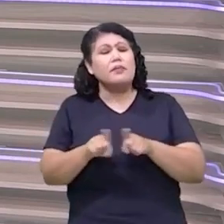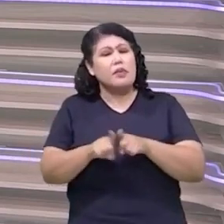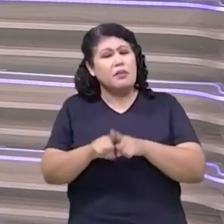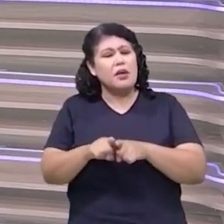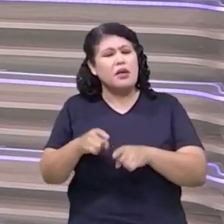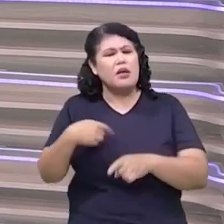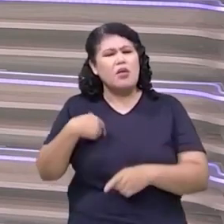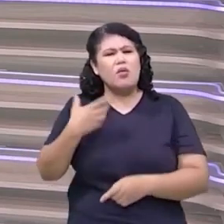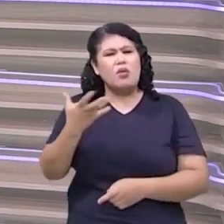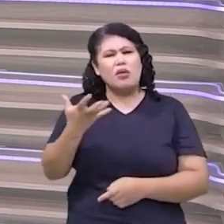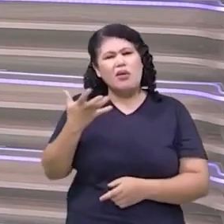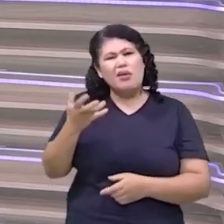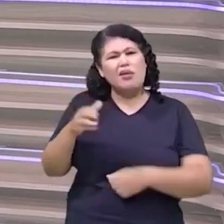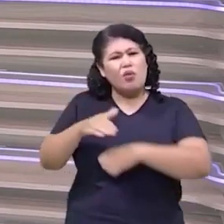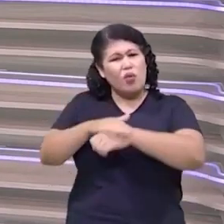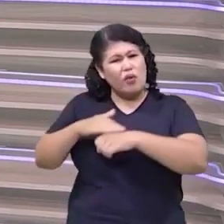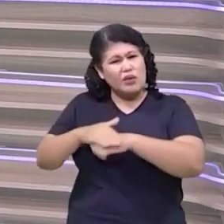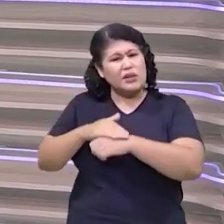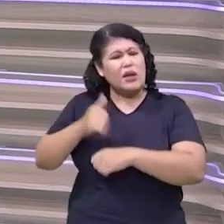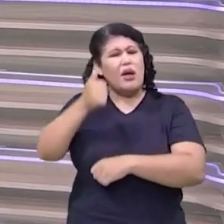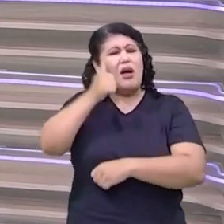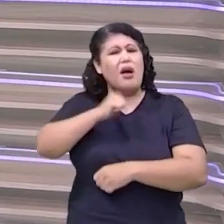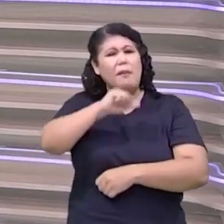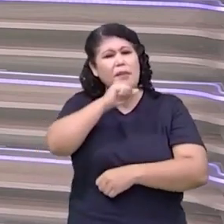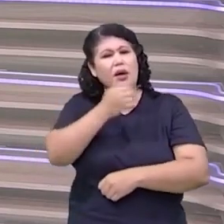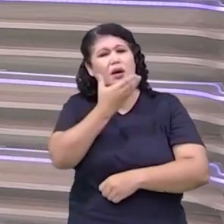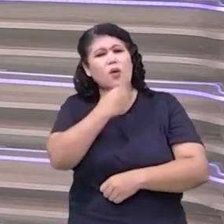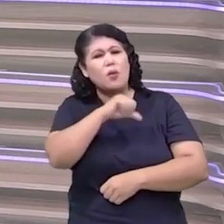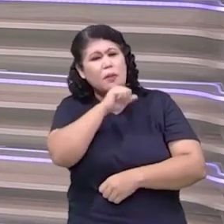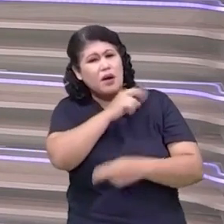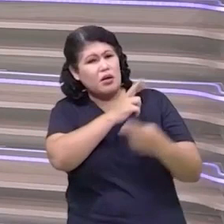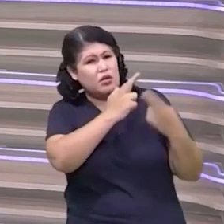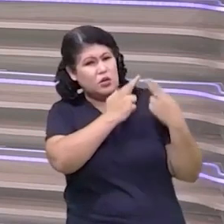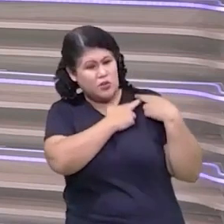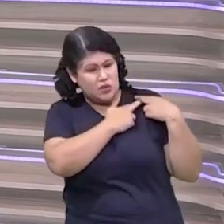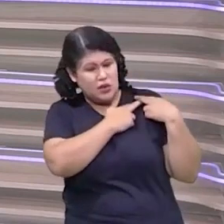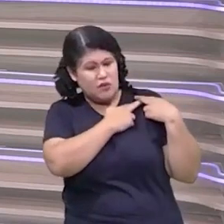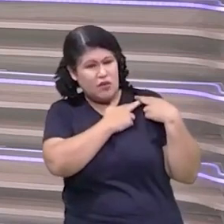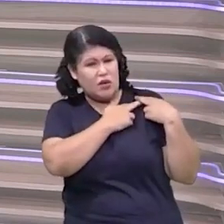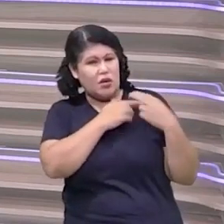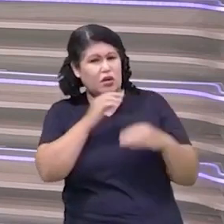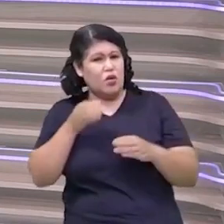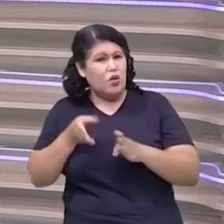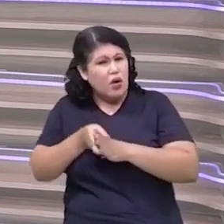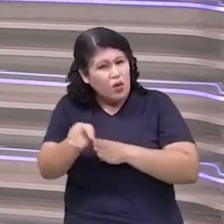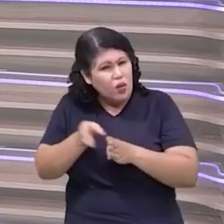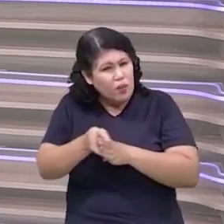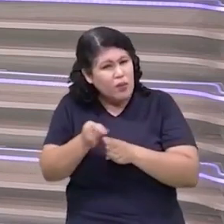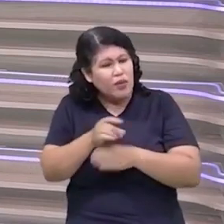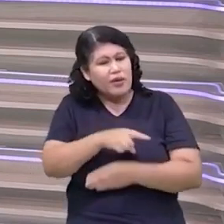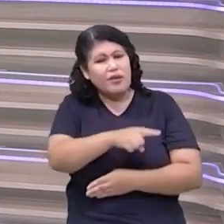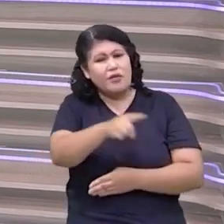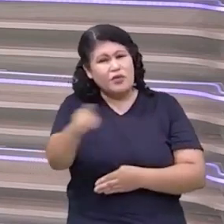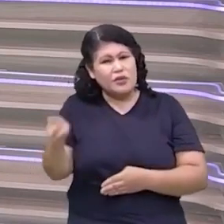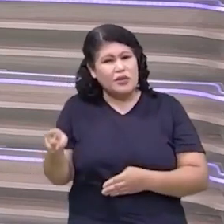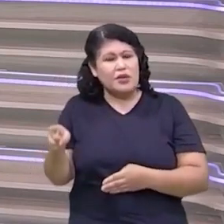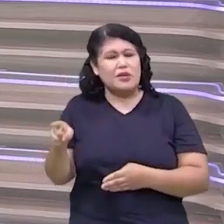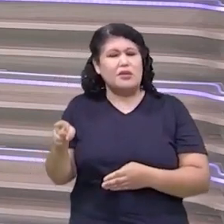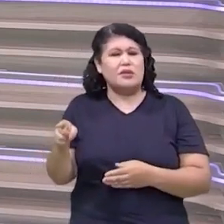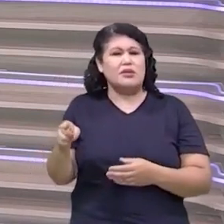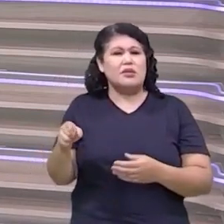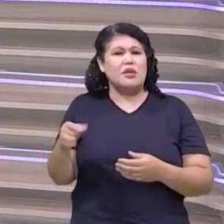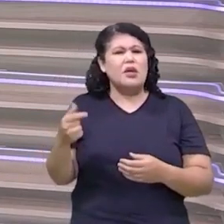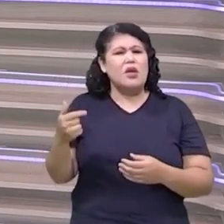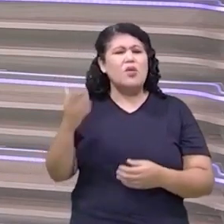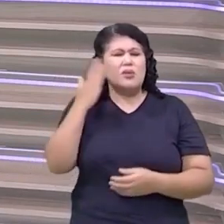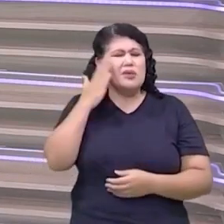compromisso com o papai, com a mamãe, com o responsável, que pode estar acompanhando vocês nesses momentos, subsidiar. E eu sei que isso está acontecendo porque a gente está